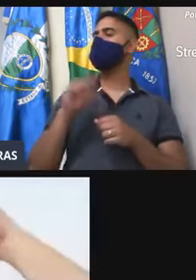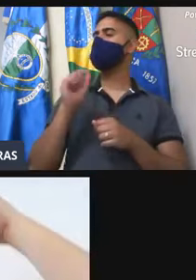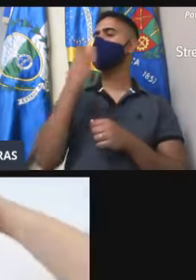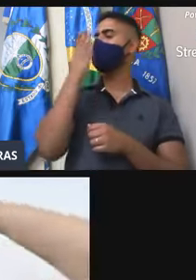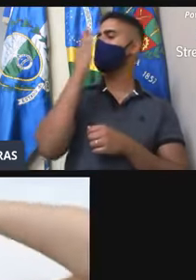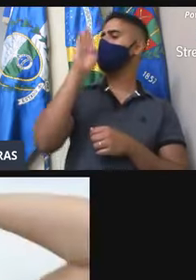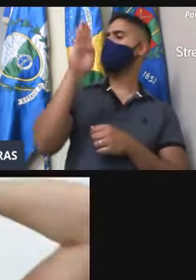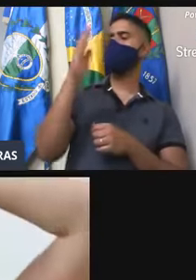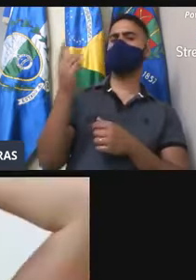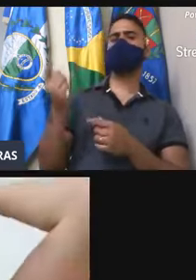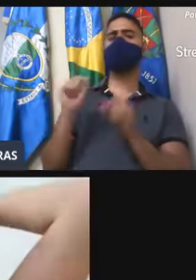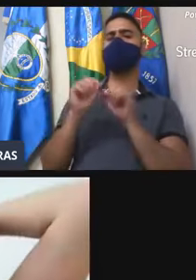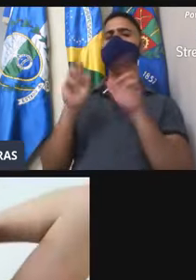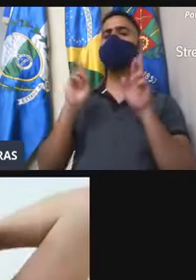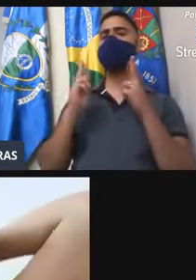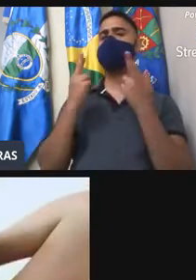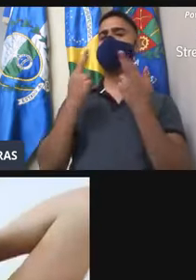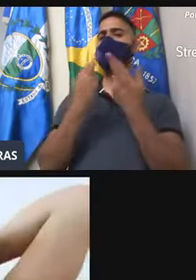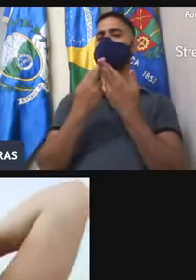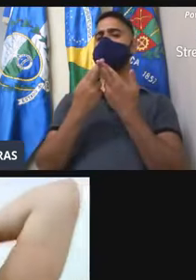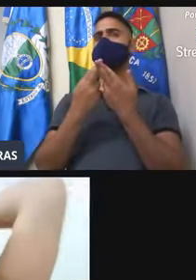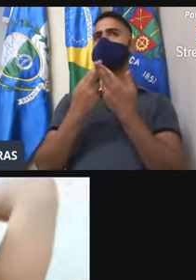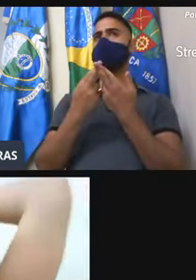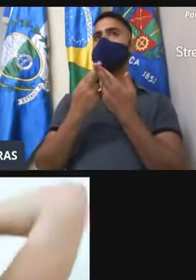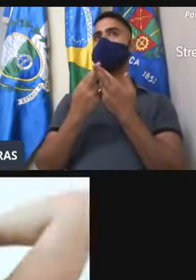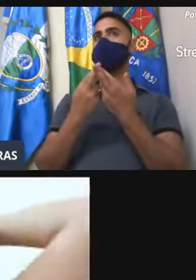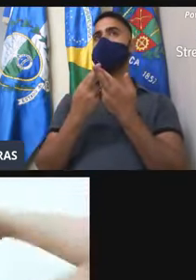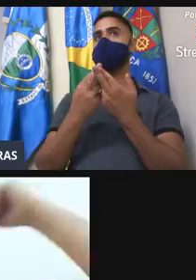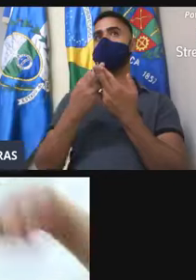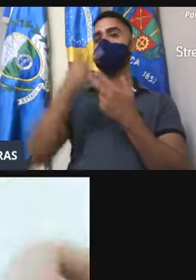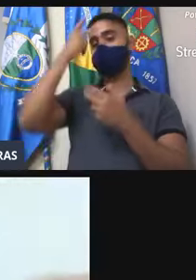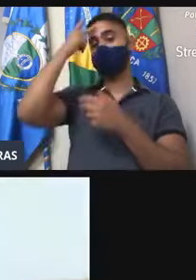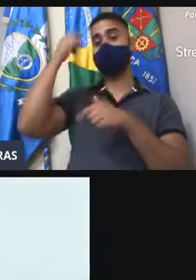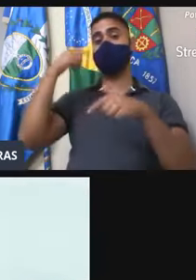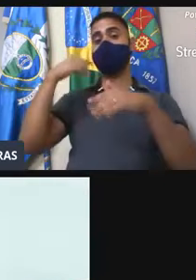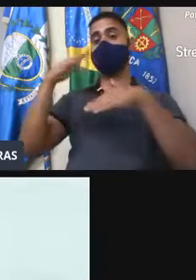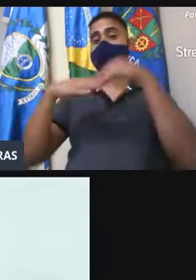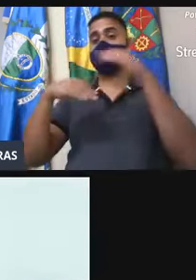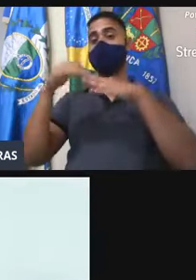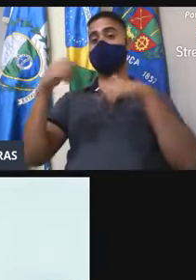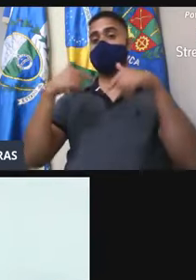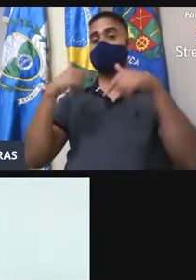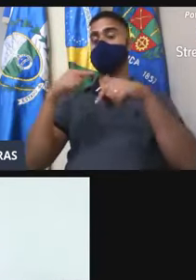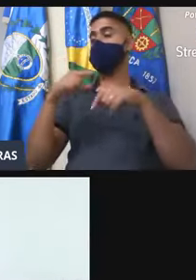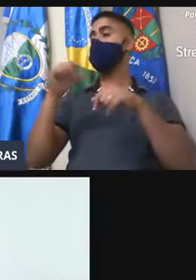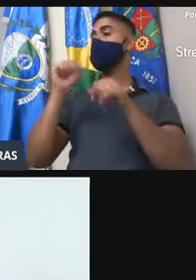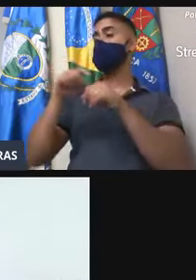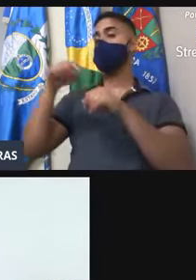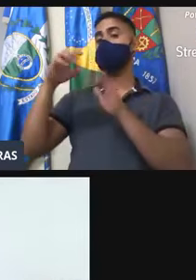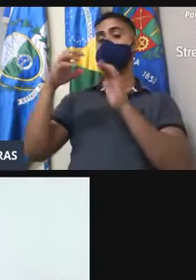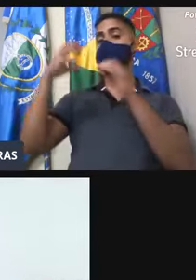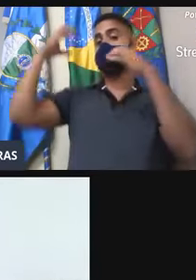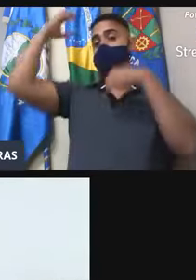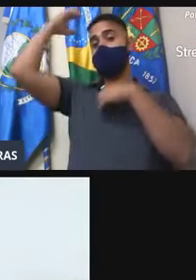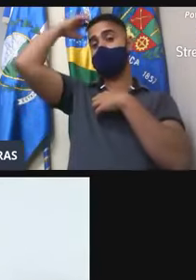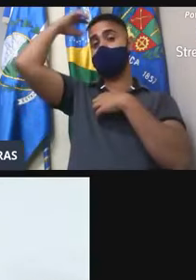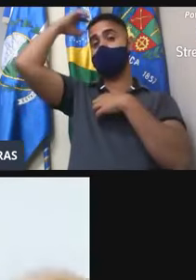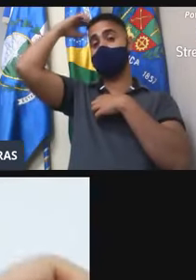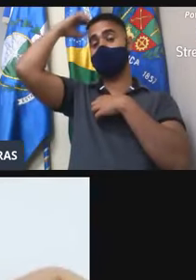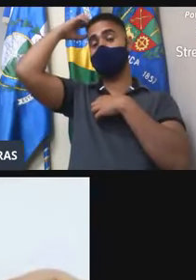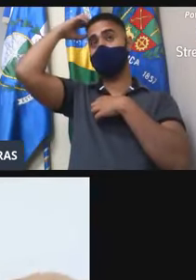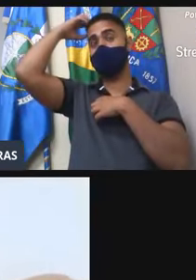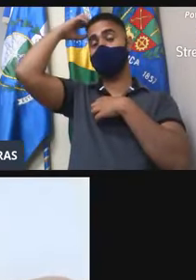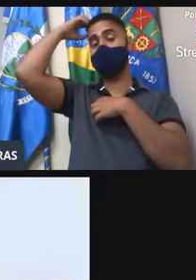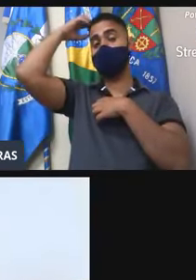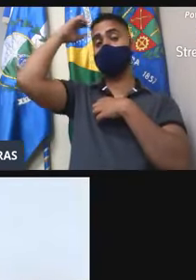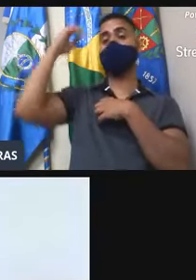funcionários, Marquinhos, para falar que essa casa seria responsável por uma possível demissão de